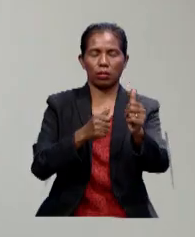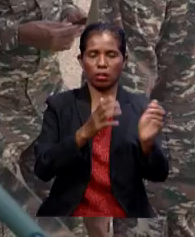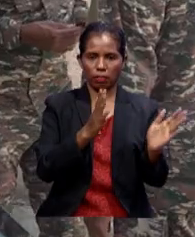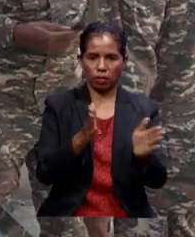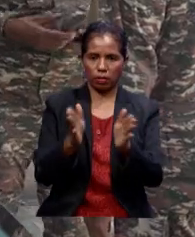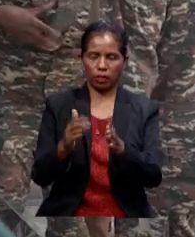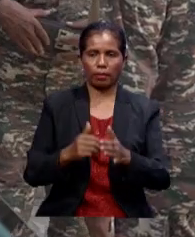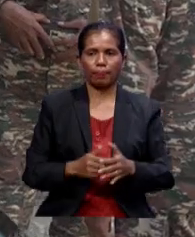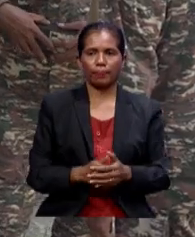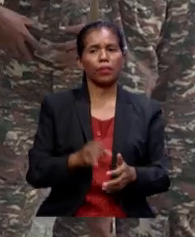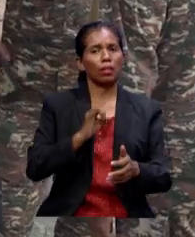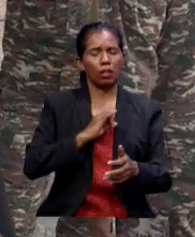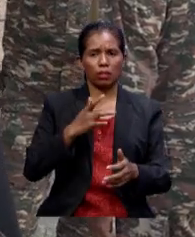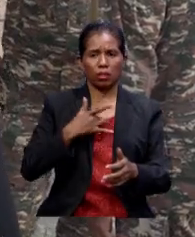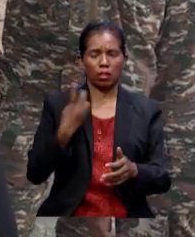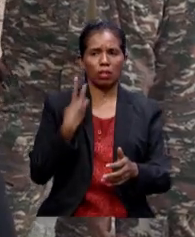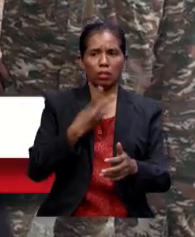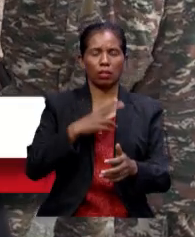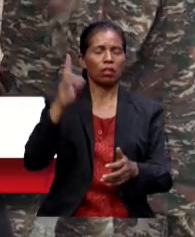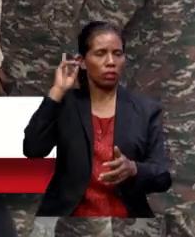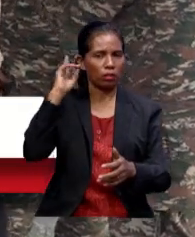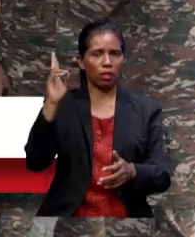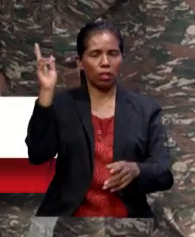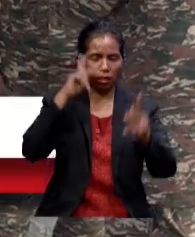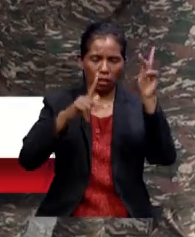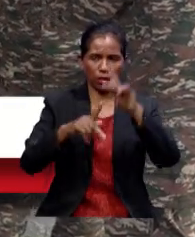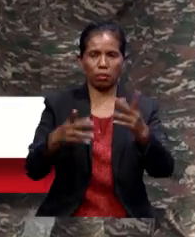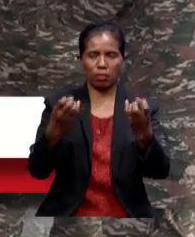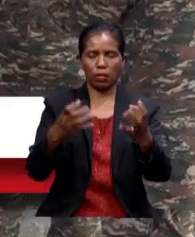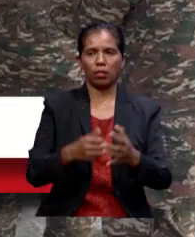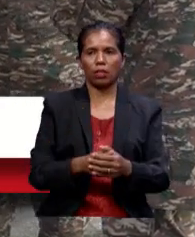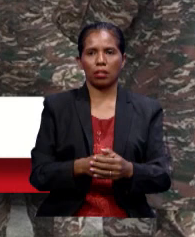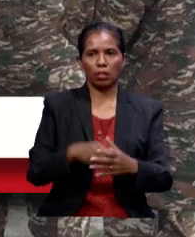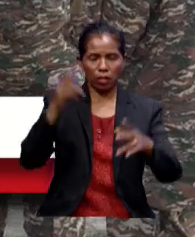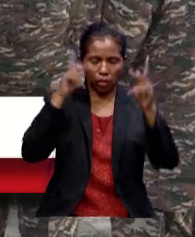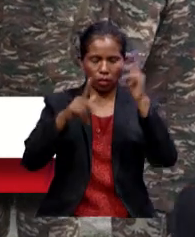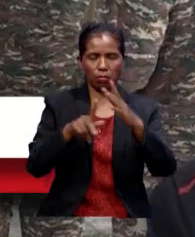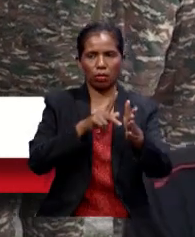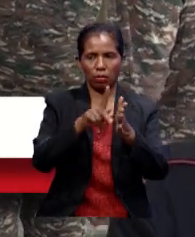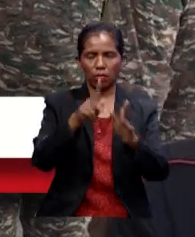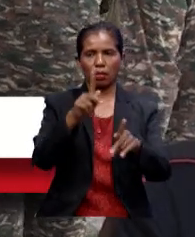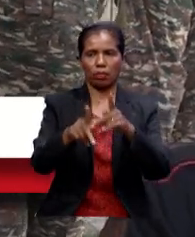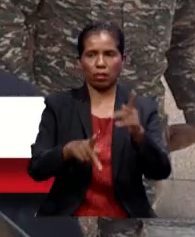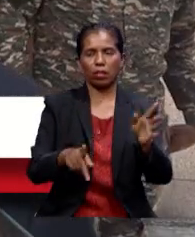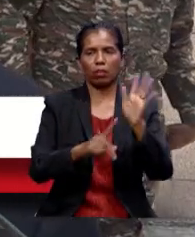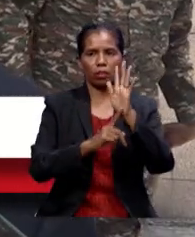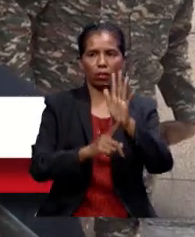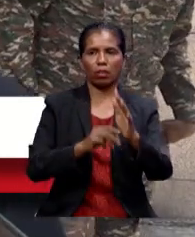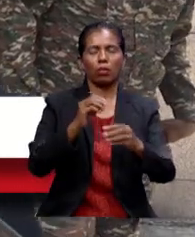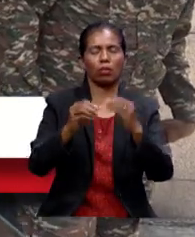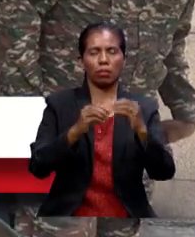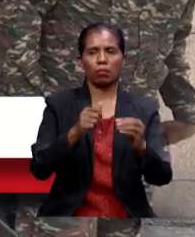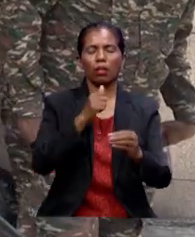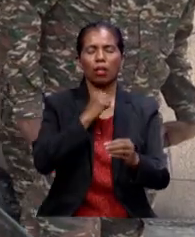processo. Eu senti taron, né, caso be barak, caso homicídio, né, sai viral. Quando ba amo,